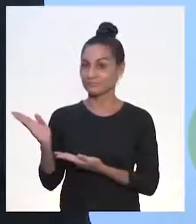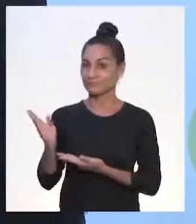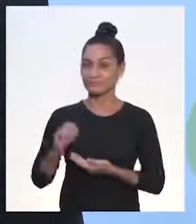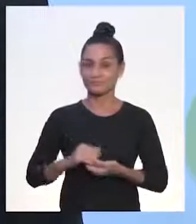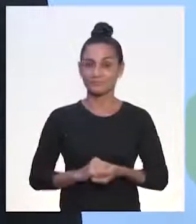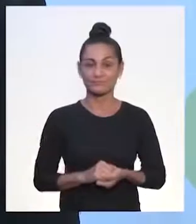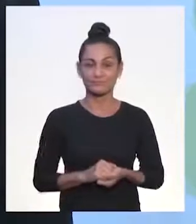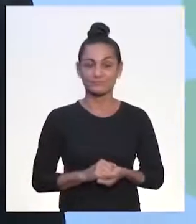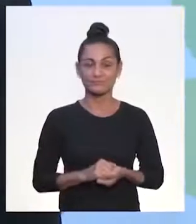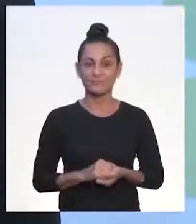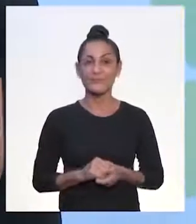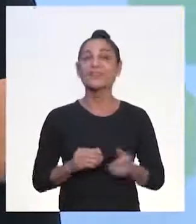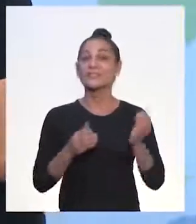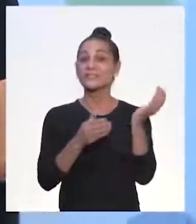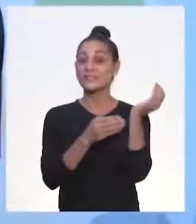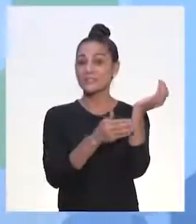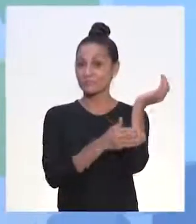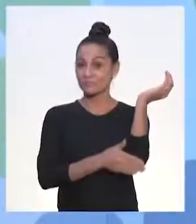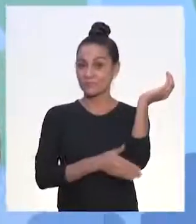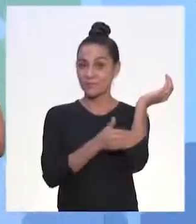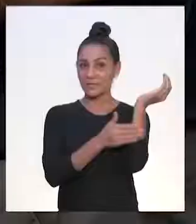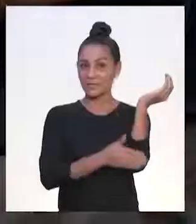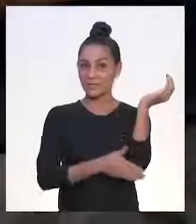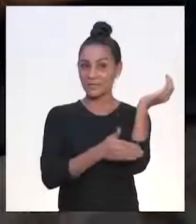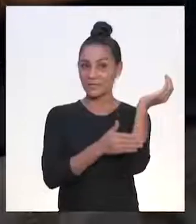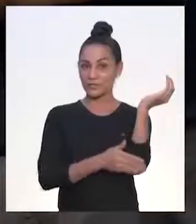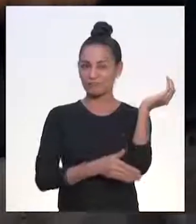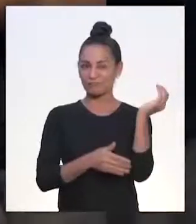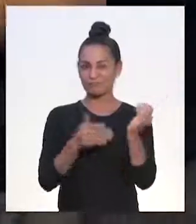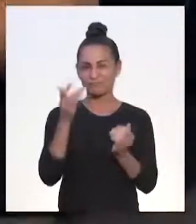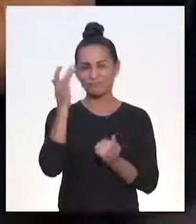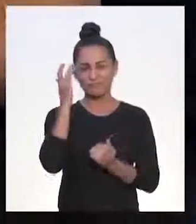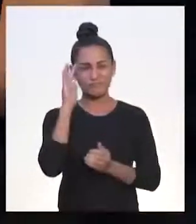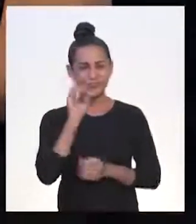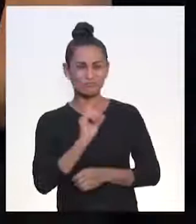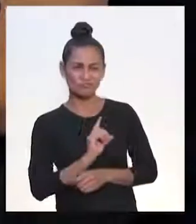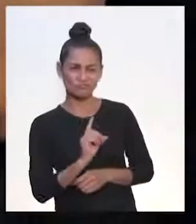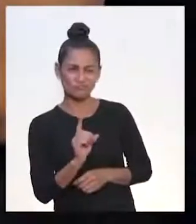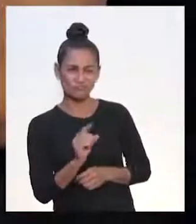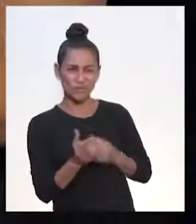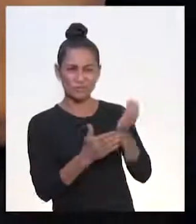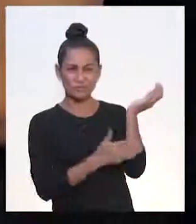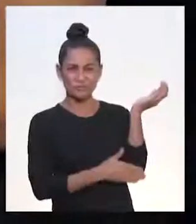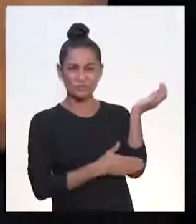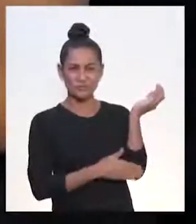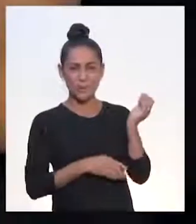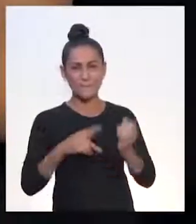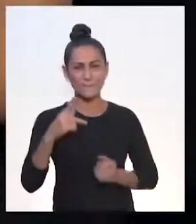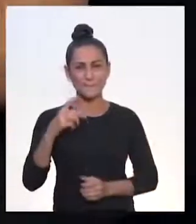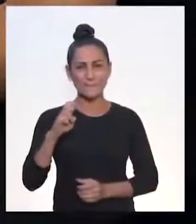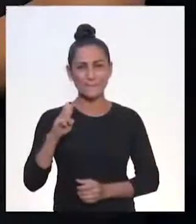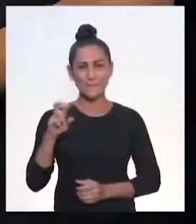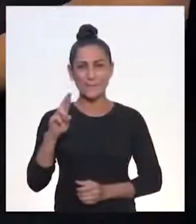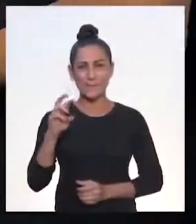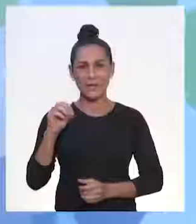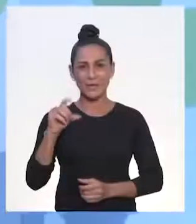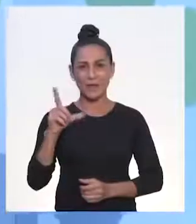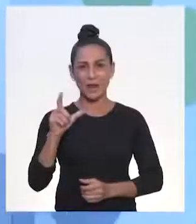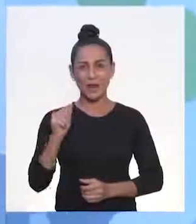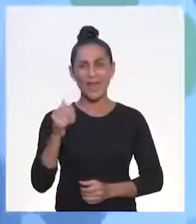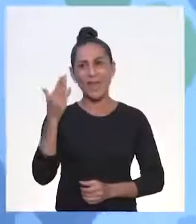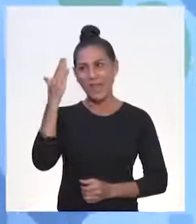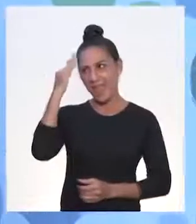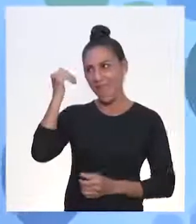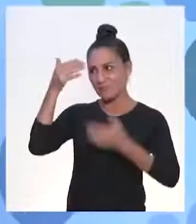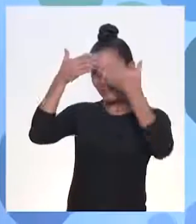aí. Ah. E um abacaxi. Banana nanica. Esse abacaxi eu não sei. Ah, meu. Acho, ah, não é pérola, não. Eu sei que é abacaxi. É abacaxi,